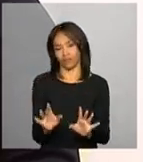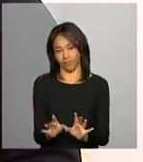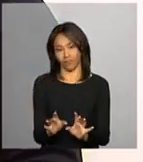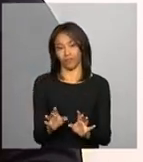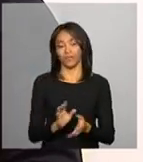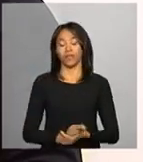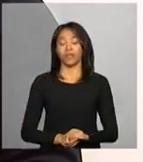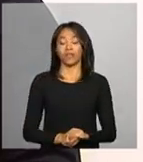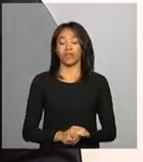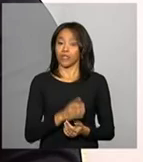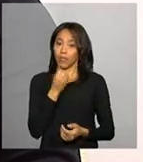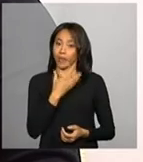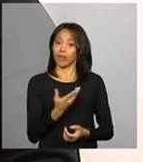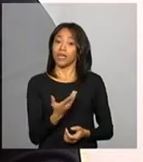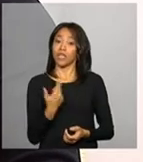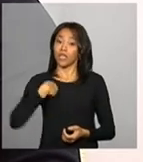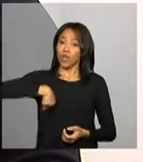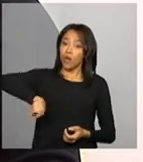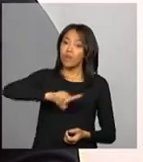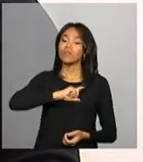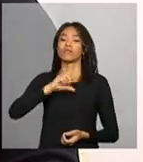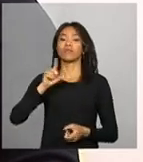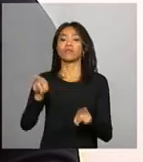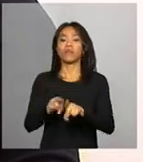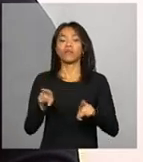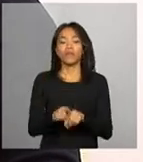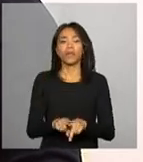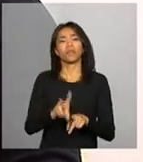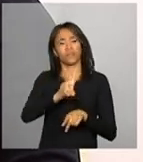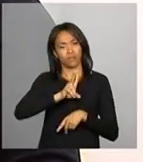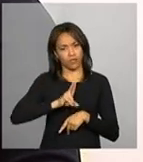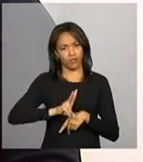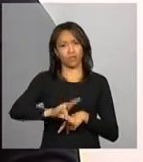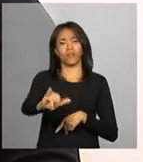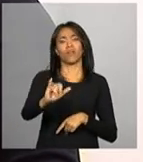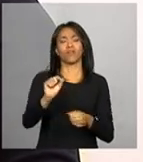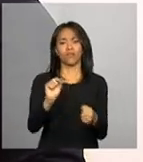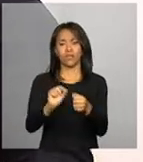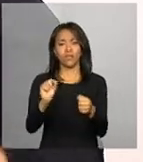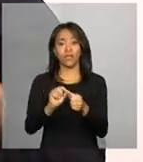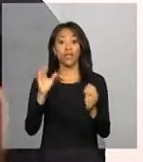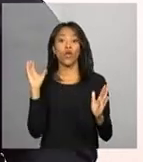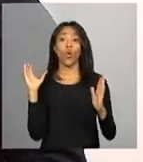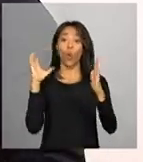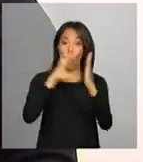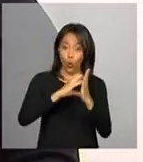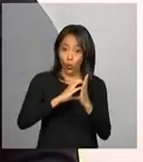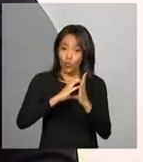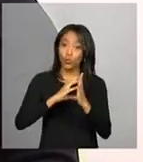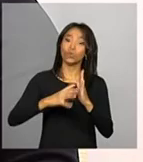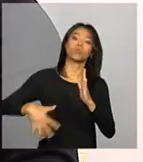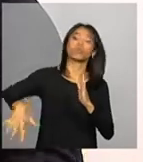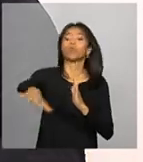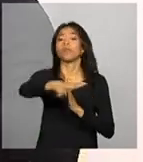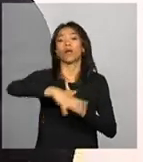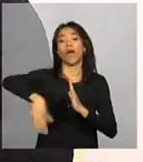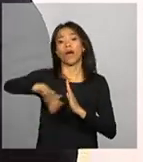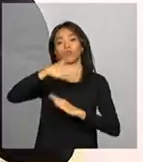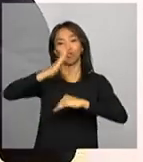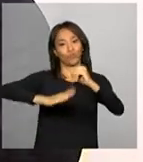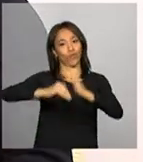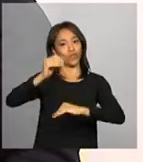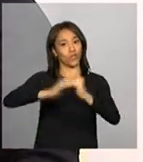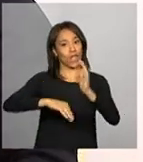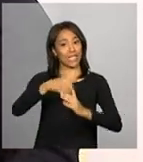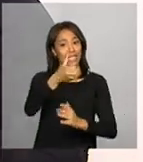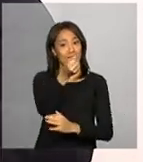a palavra para mim é que nós pagamos também que a gente vai fazer concurso para os profissionais dos Municípios nós vamos ver se